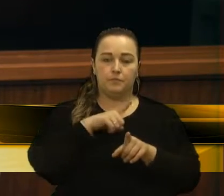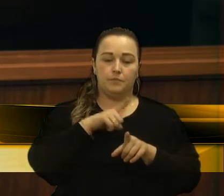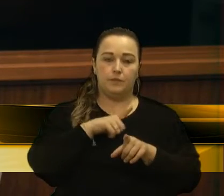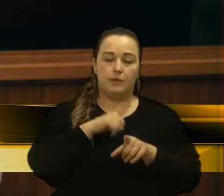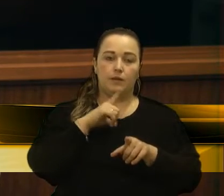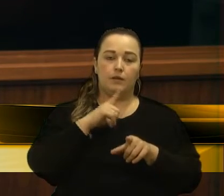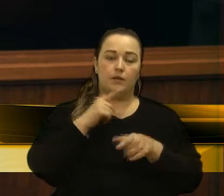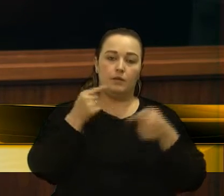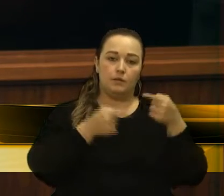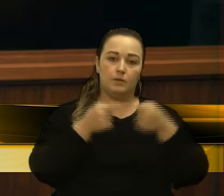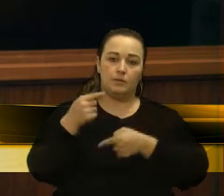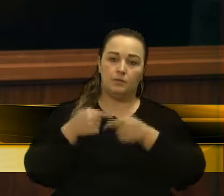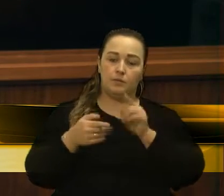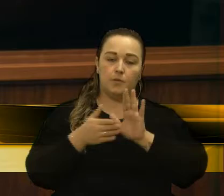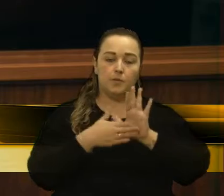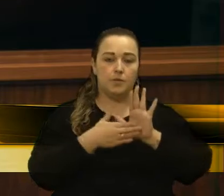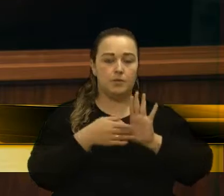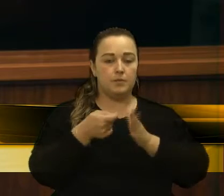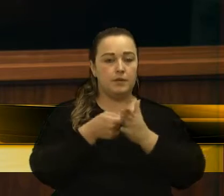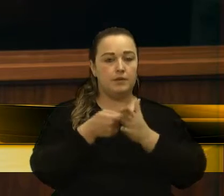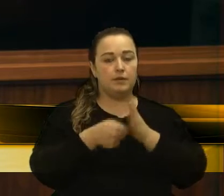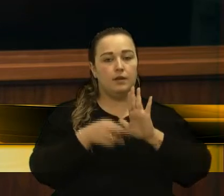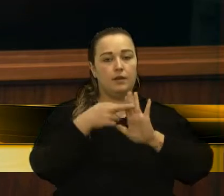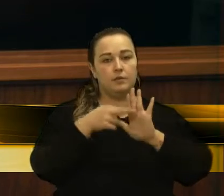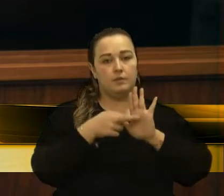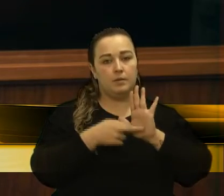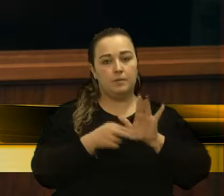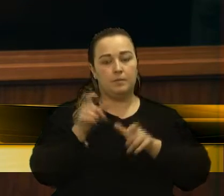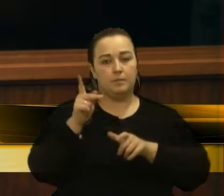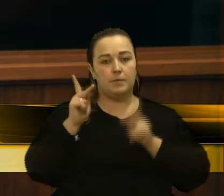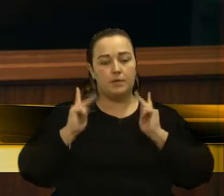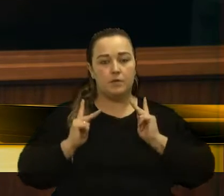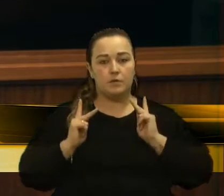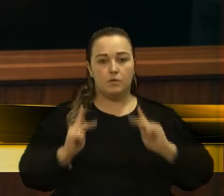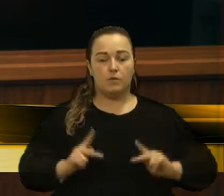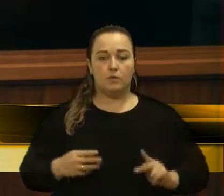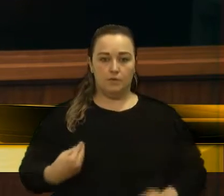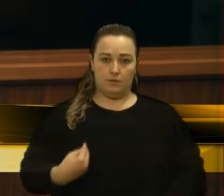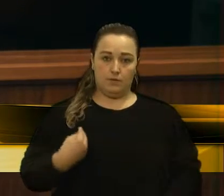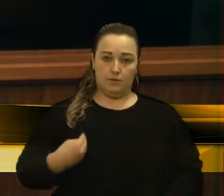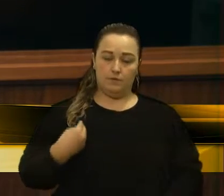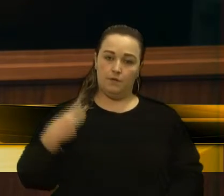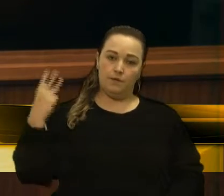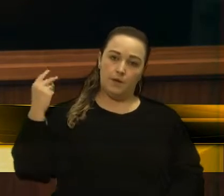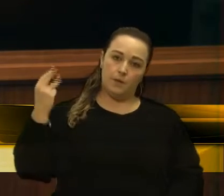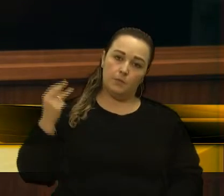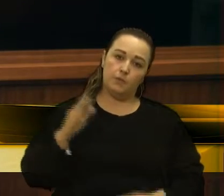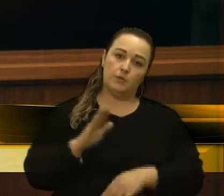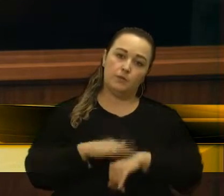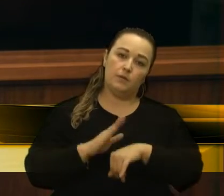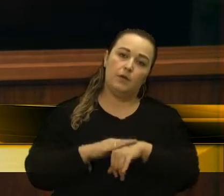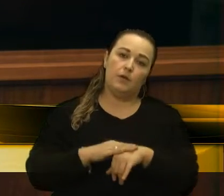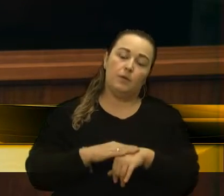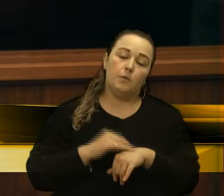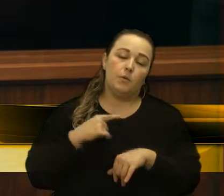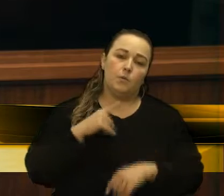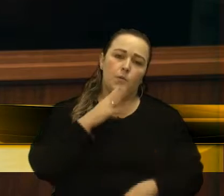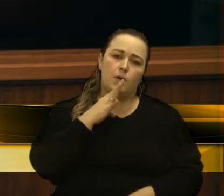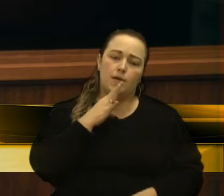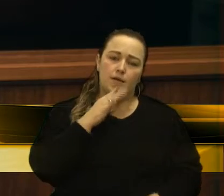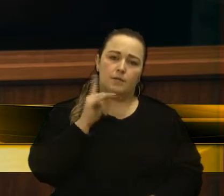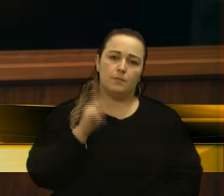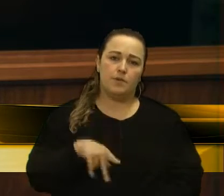um instrumento que a gente pode estar regulamentando pessoas que moram há muito tempo, que inclusive pagaram IPTU. Eu conheço gente que paga IPTU de área